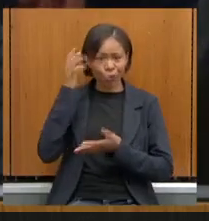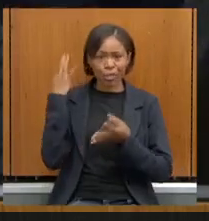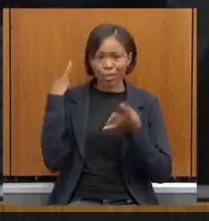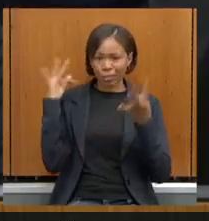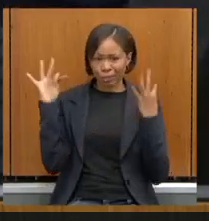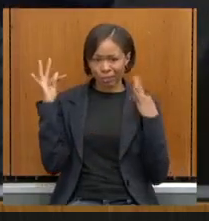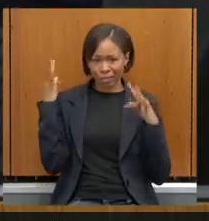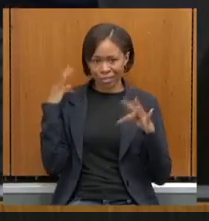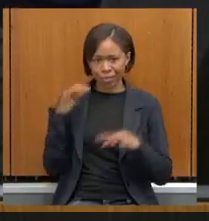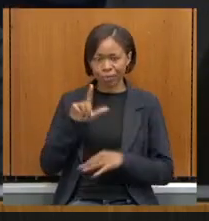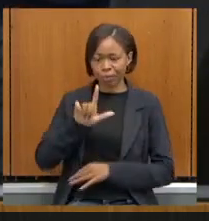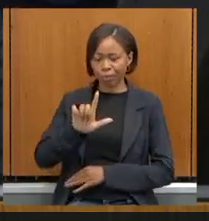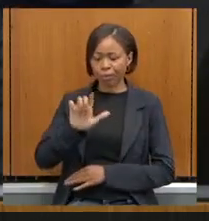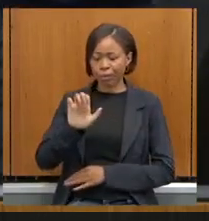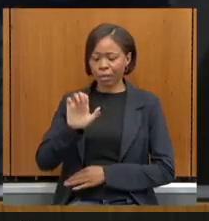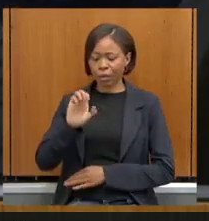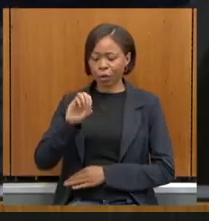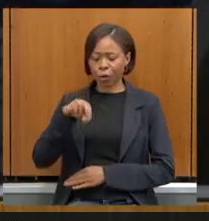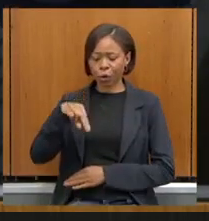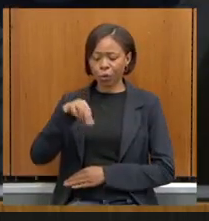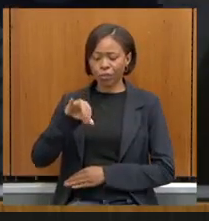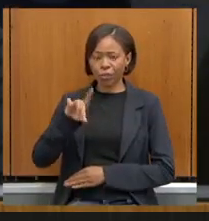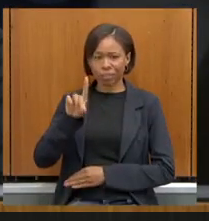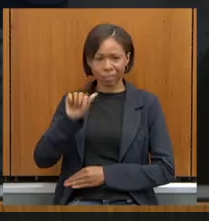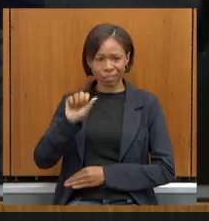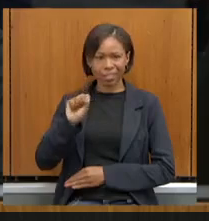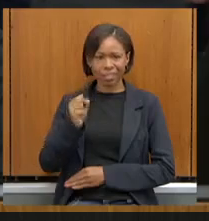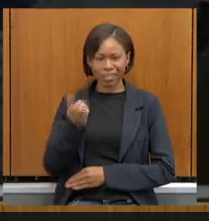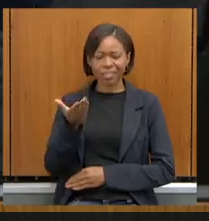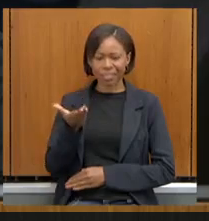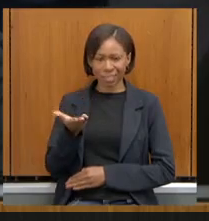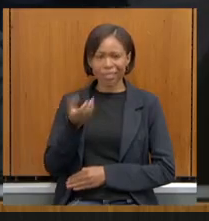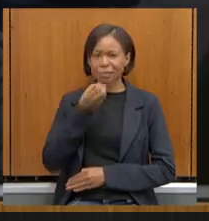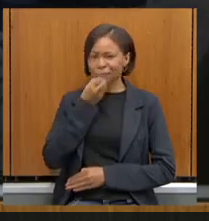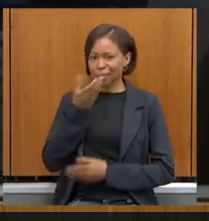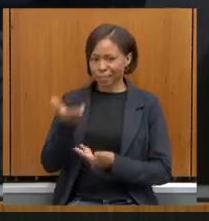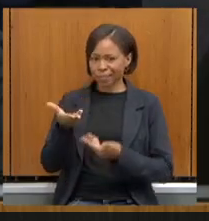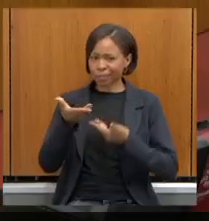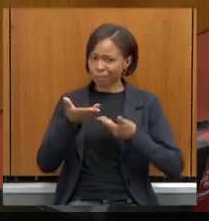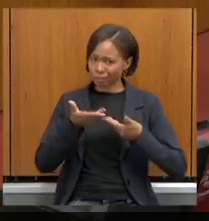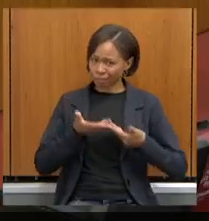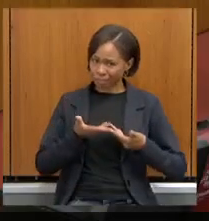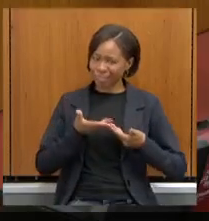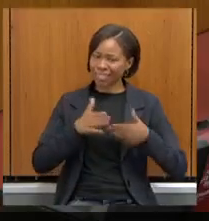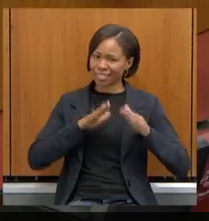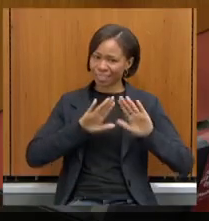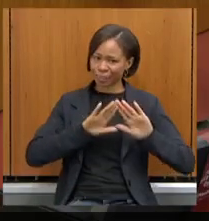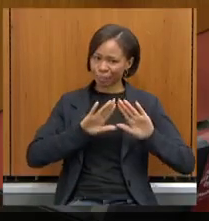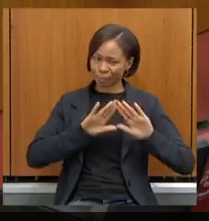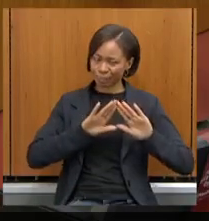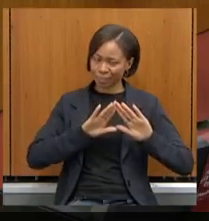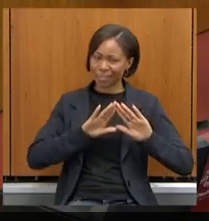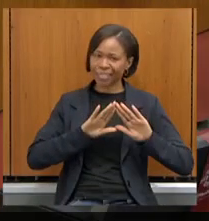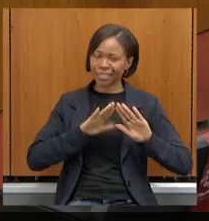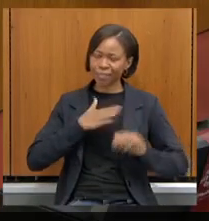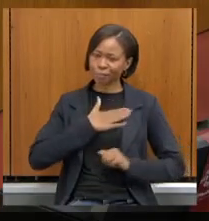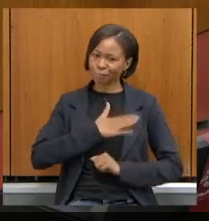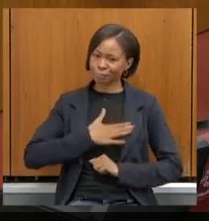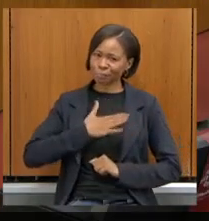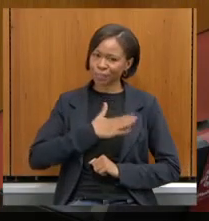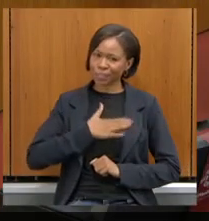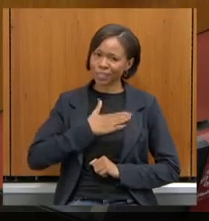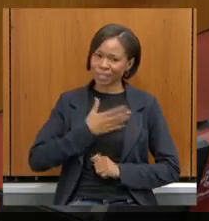Leonidas. Seja muito bem-vindo, secretário, novamente a esta casa. É um prazer, uma satisfação poder